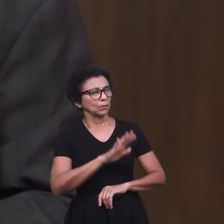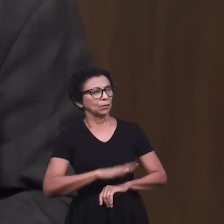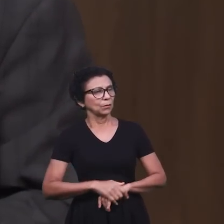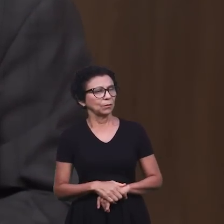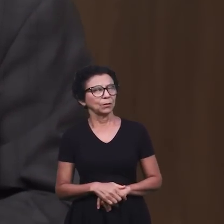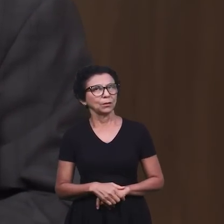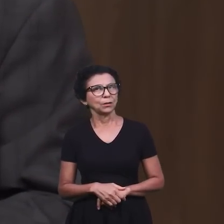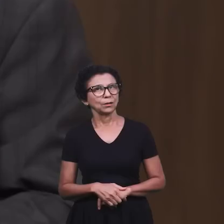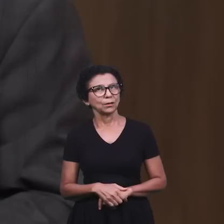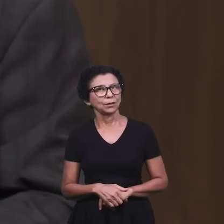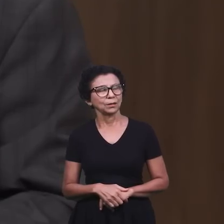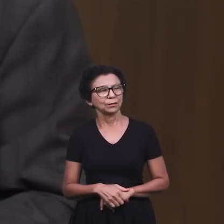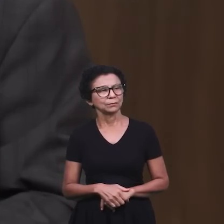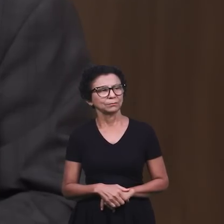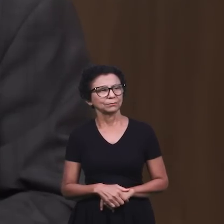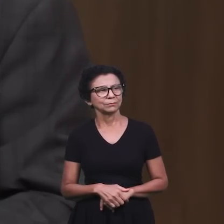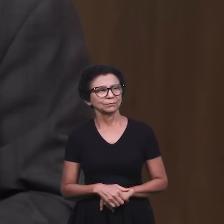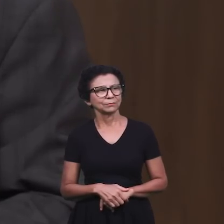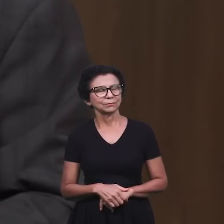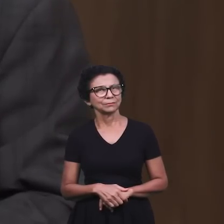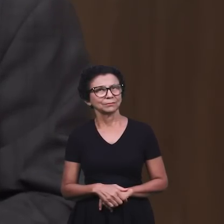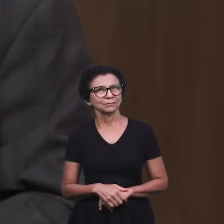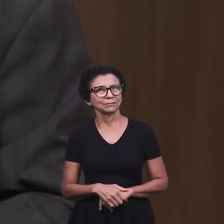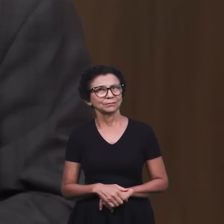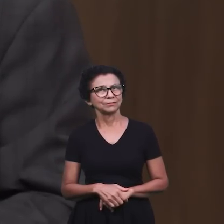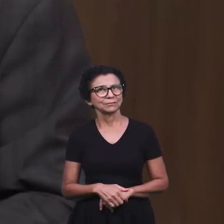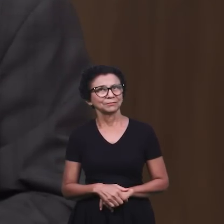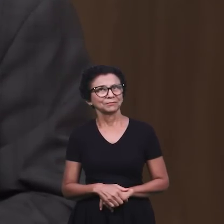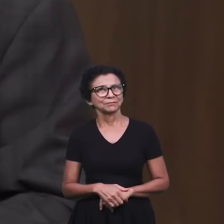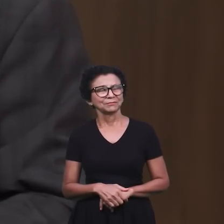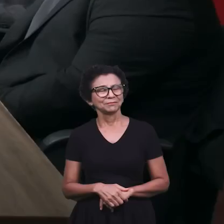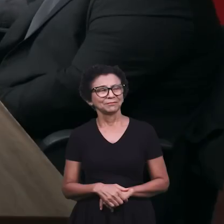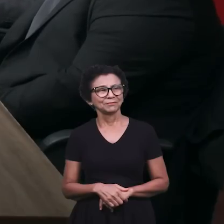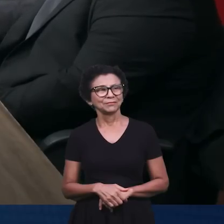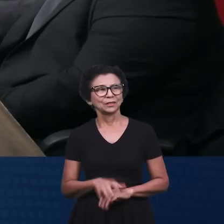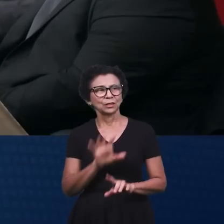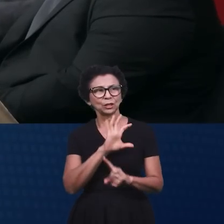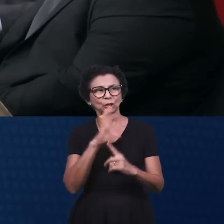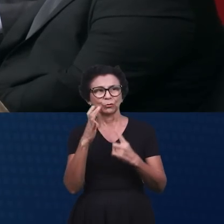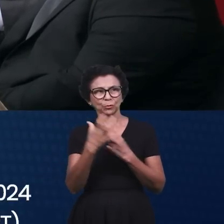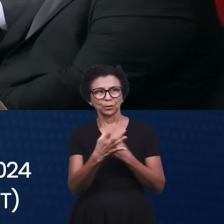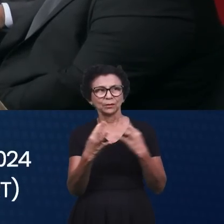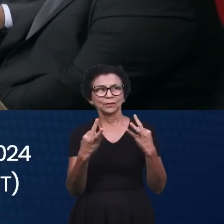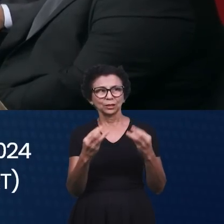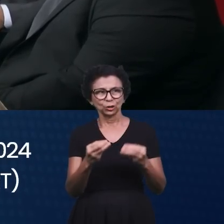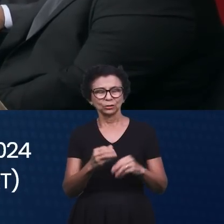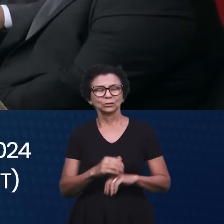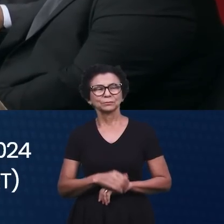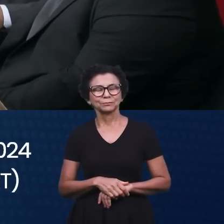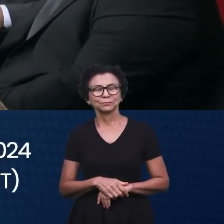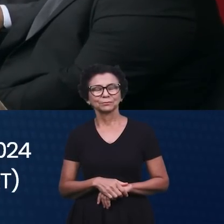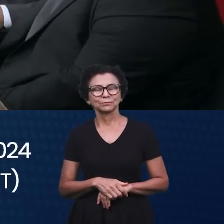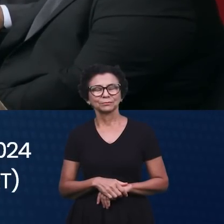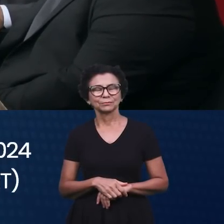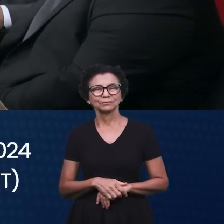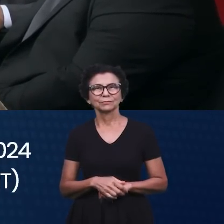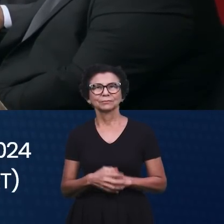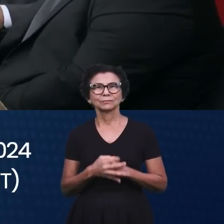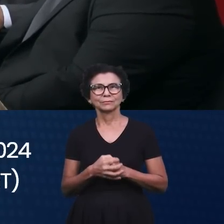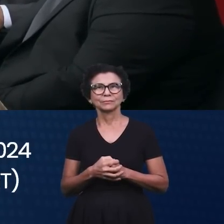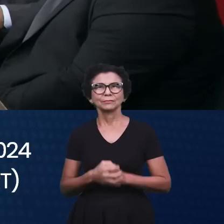não dobraram. Não foi só você não, hein? Tem 7.000 aí, viu? Providência. É isso. Amém.